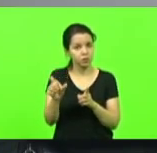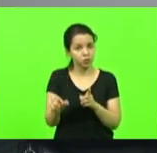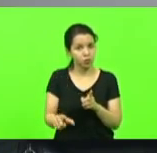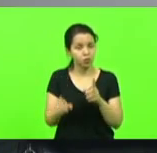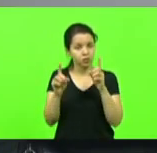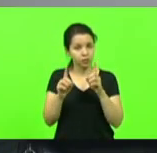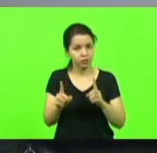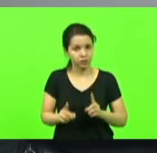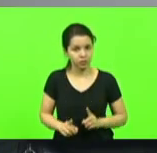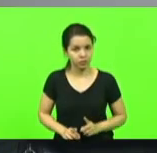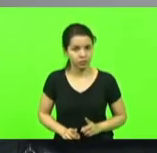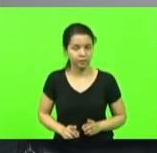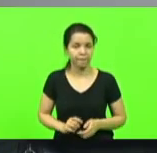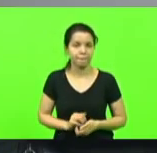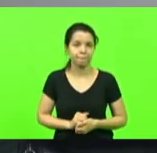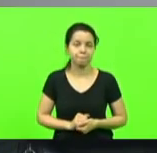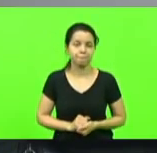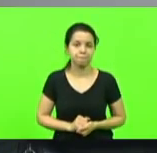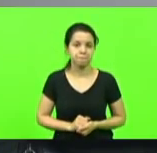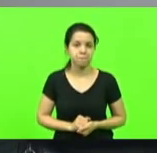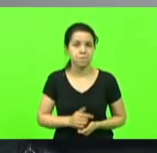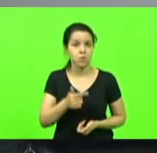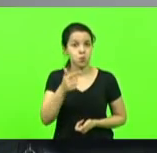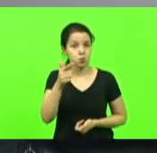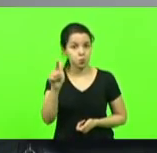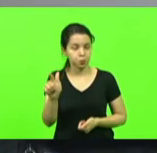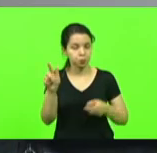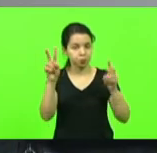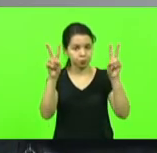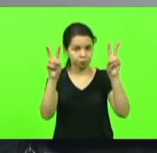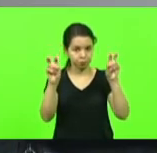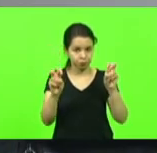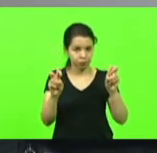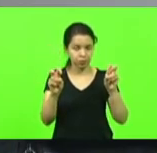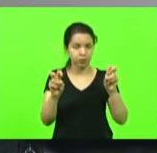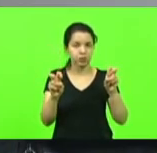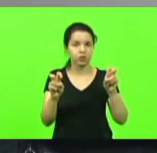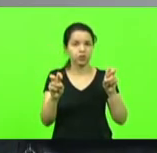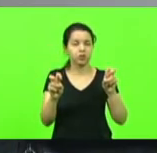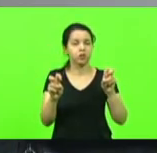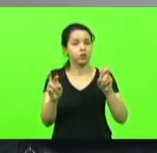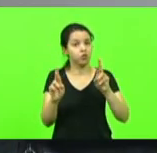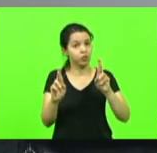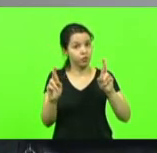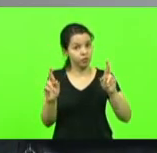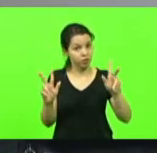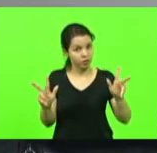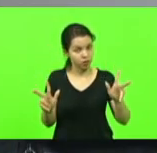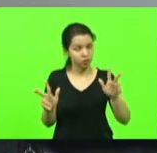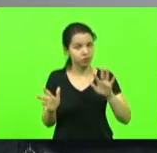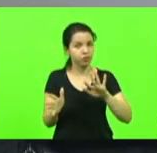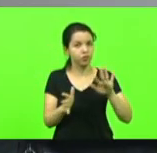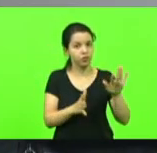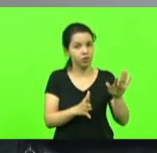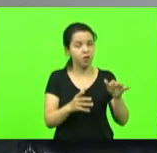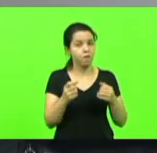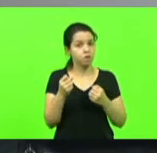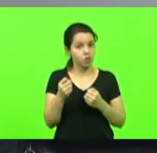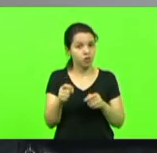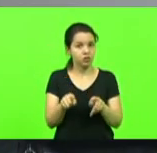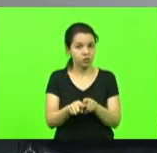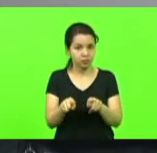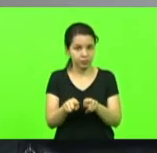vou chegar no outro assunto, onde o buraco é mais embaixo, de uma maneira mais forte.